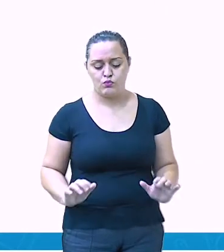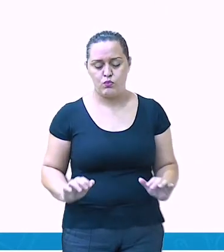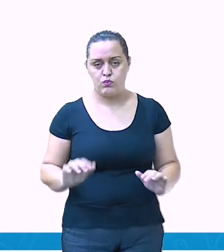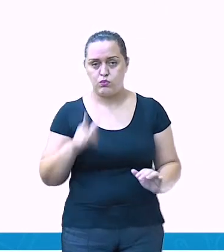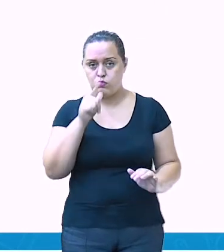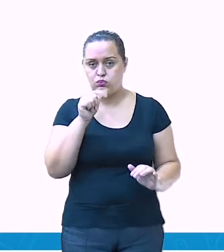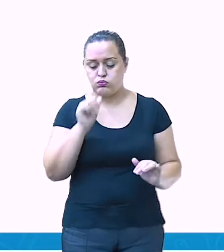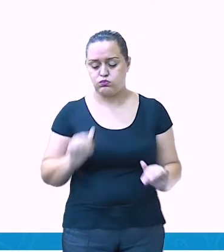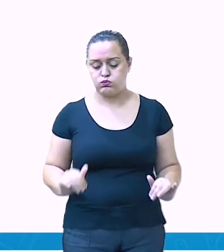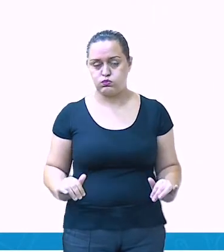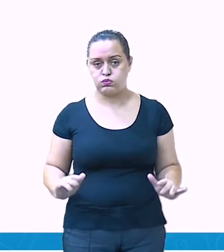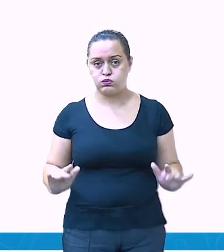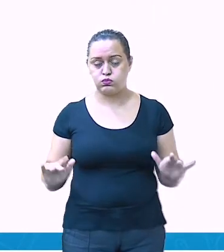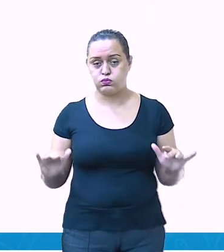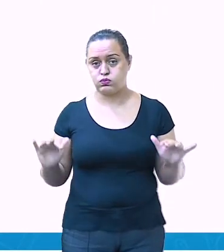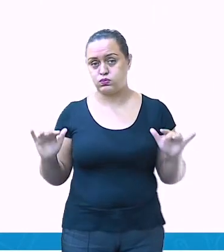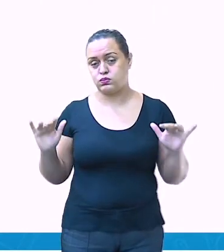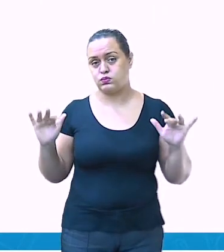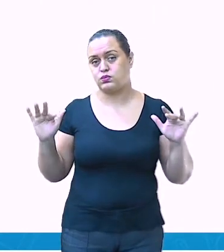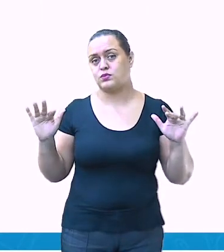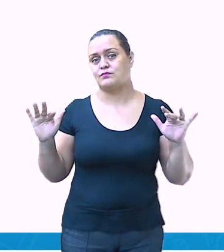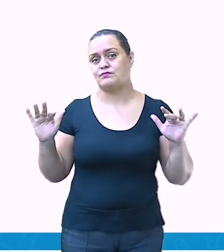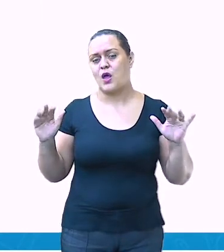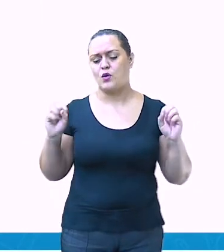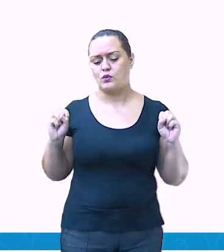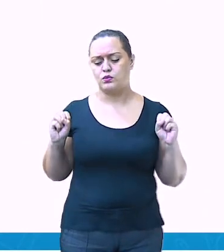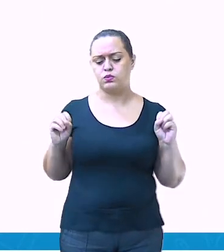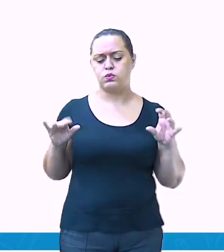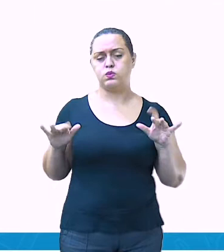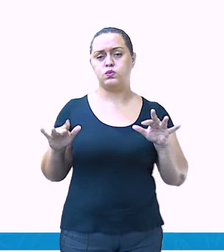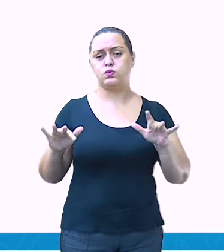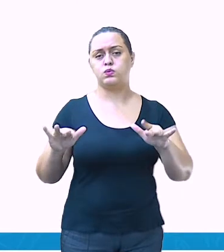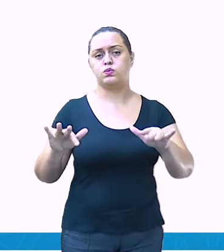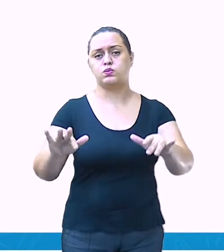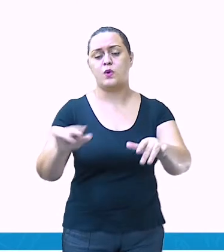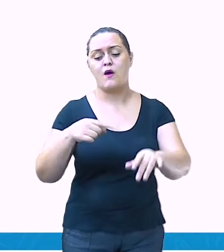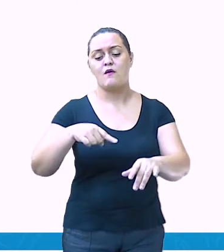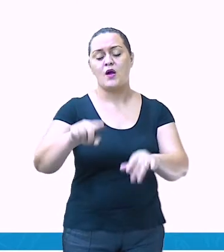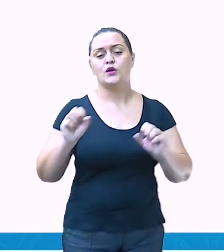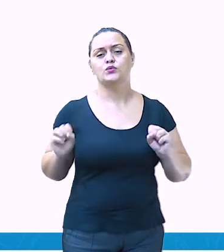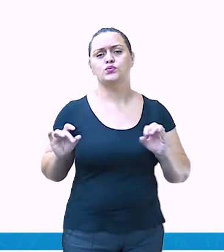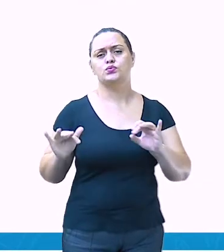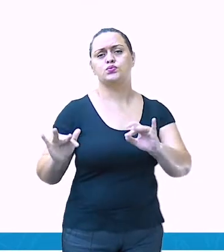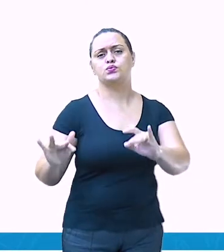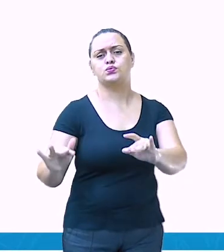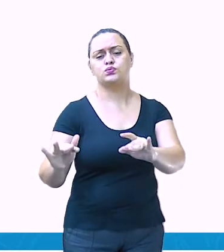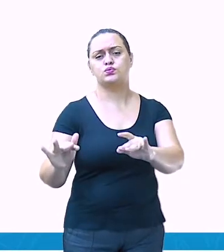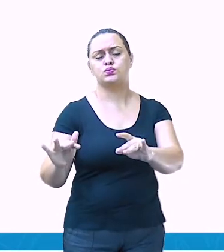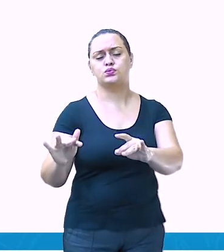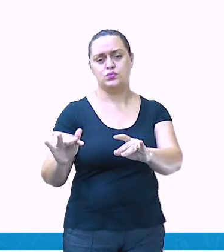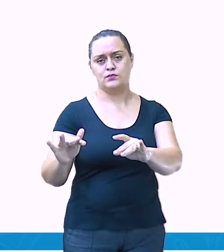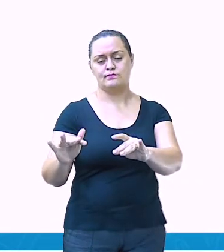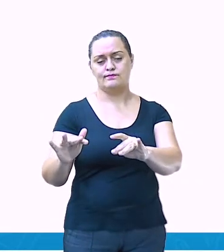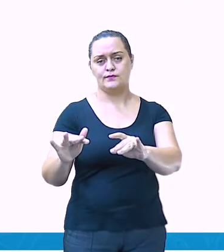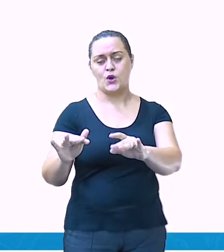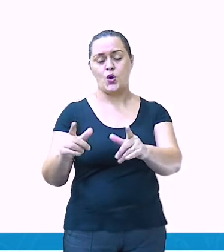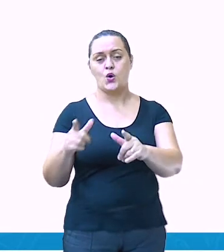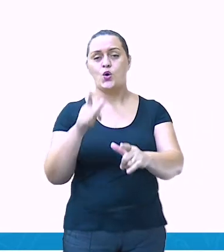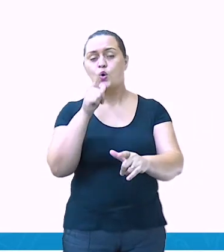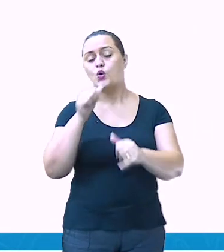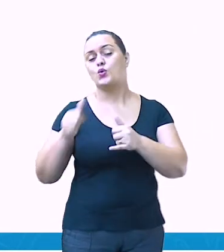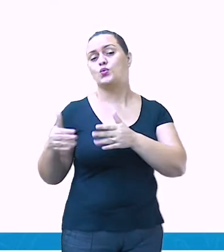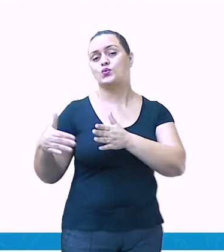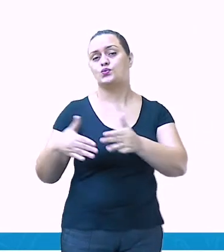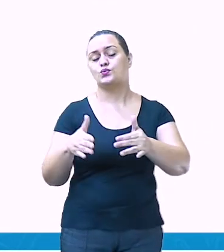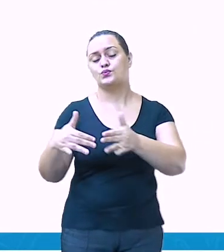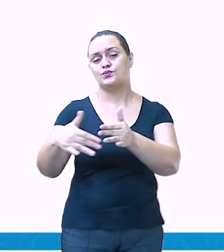Os nossos rios estando assoreados, não tendo uma bacia que